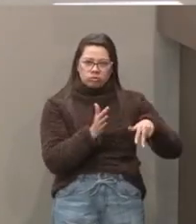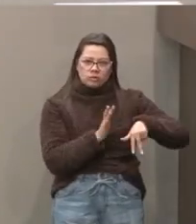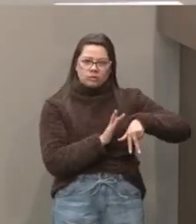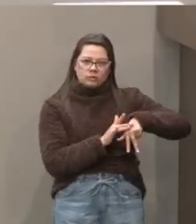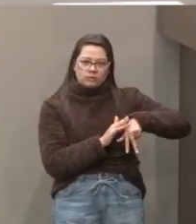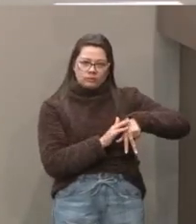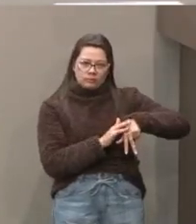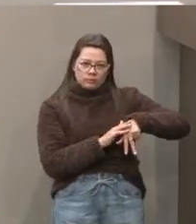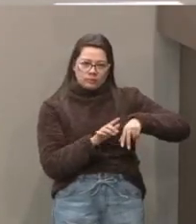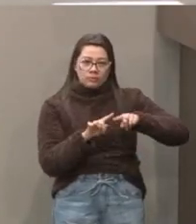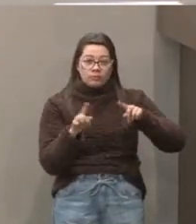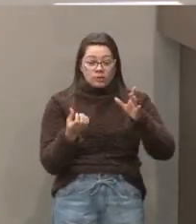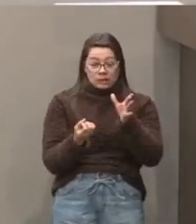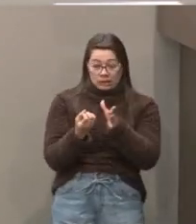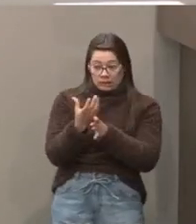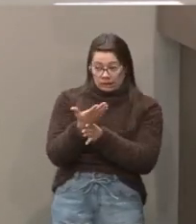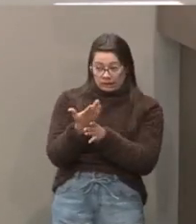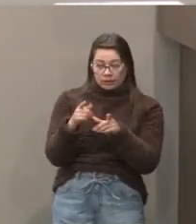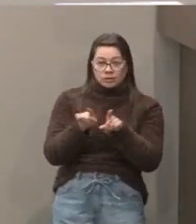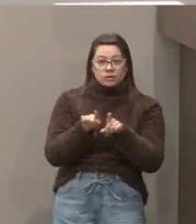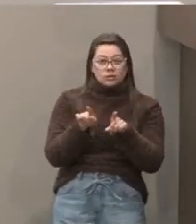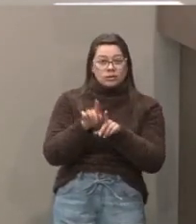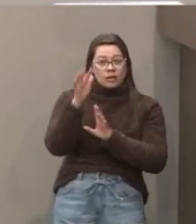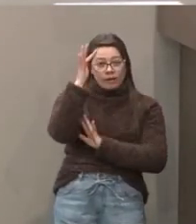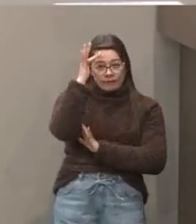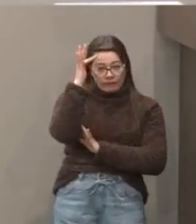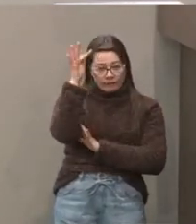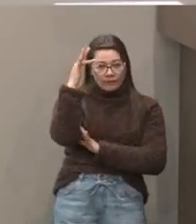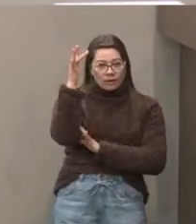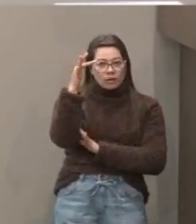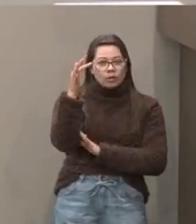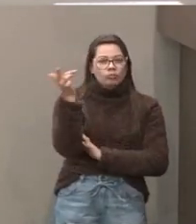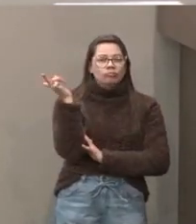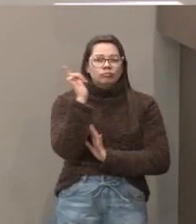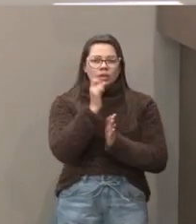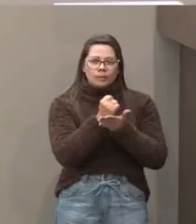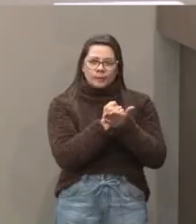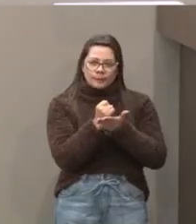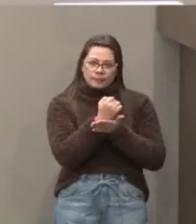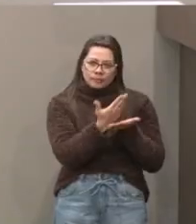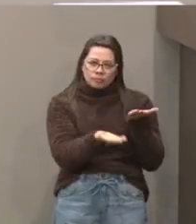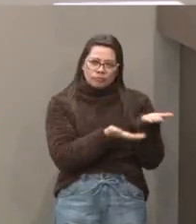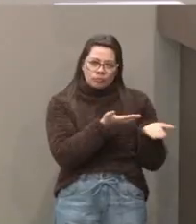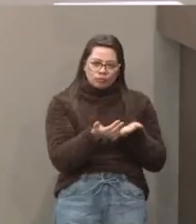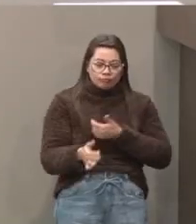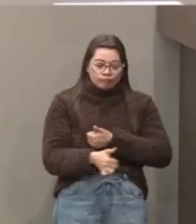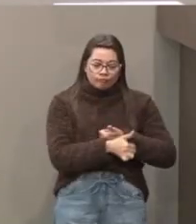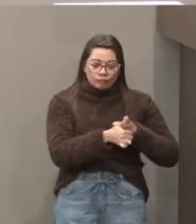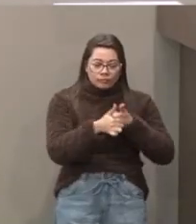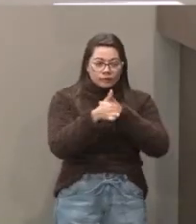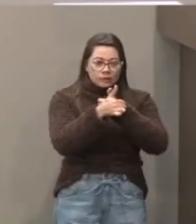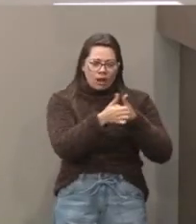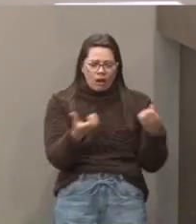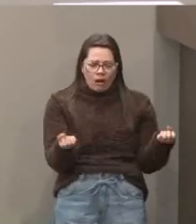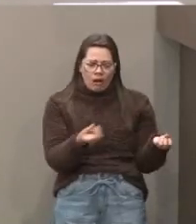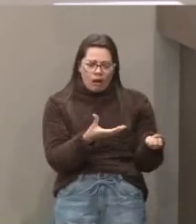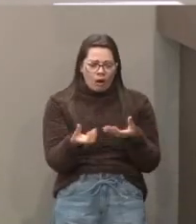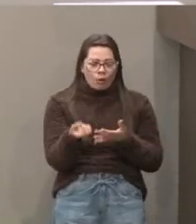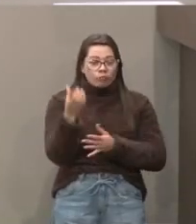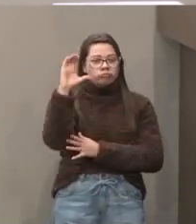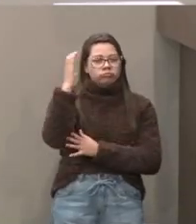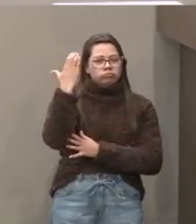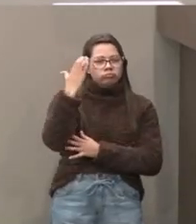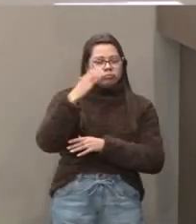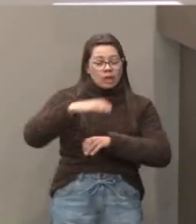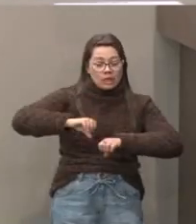pacientes. Nasceu com uma filosofia baseada num atendimento qualificado, na atualização científica,